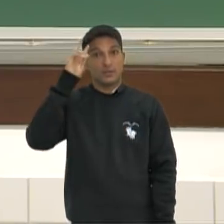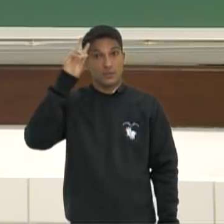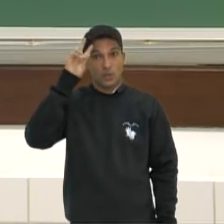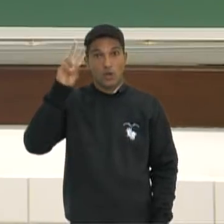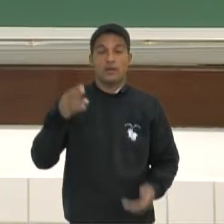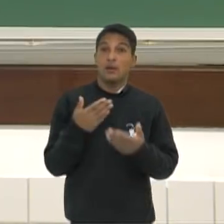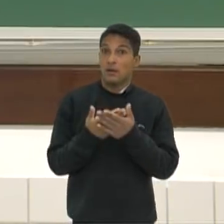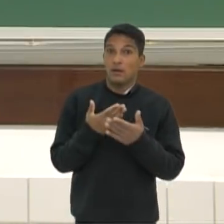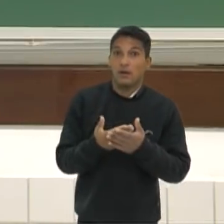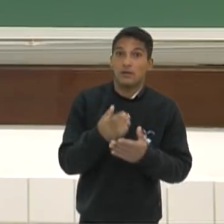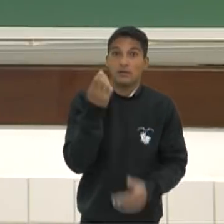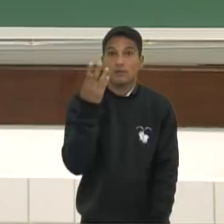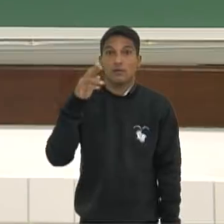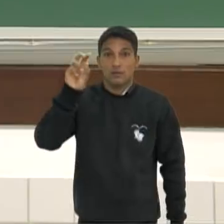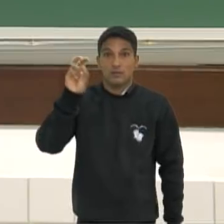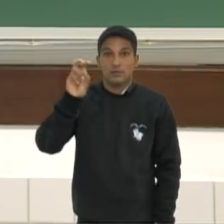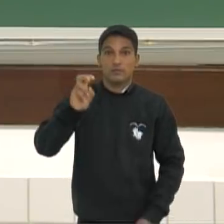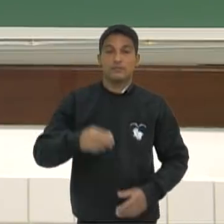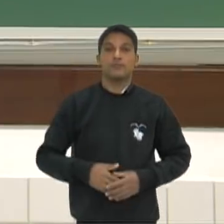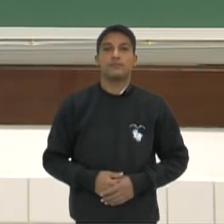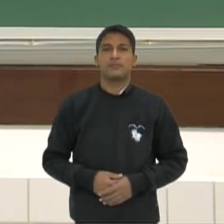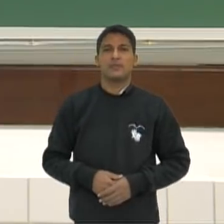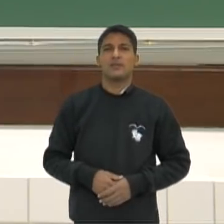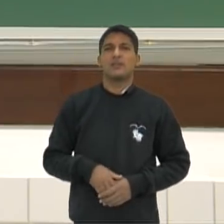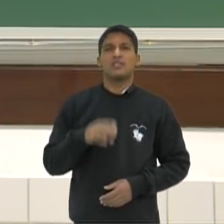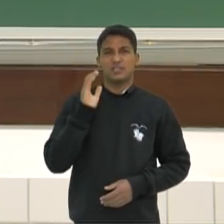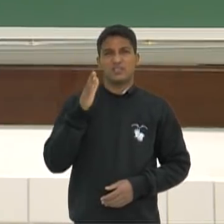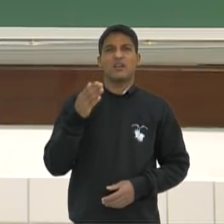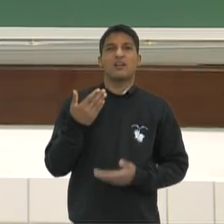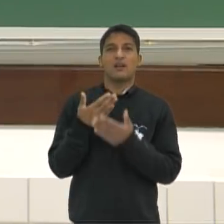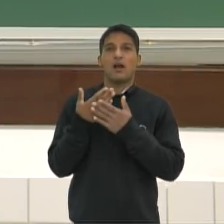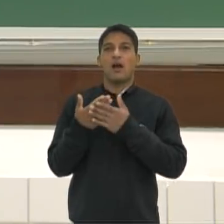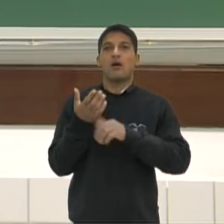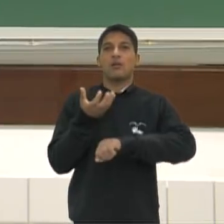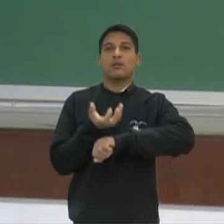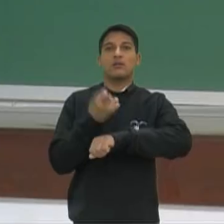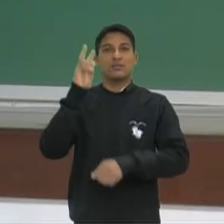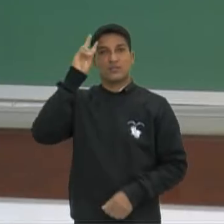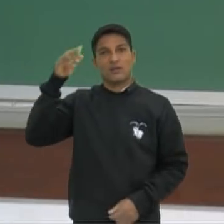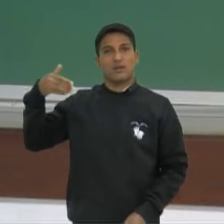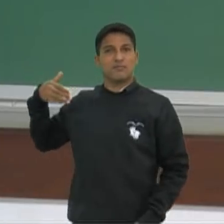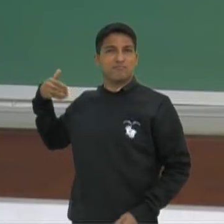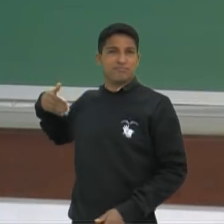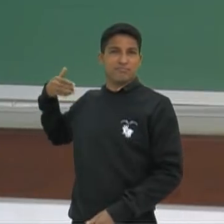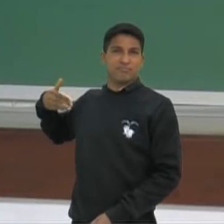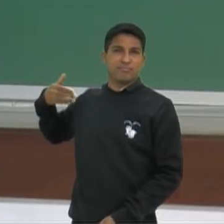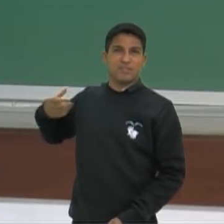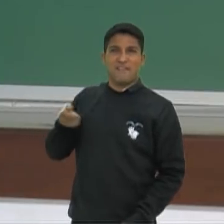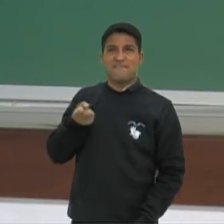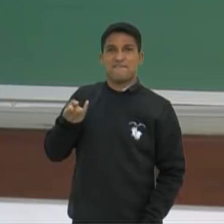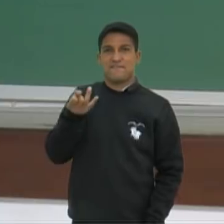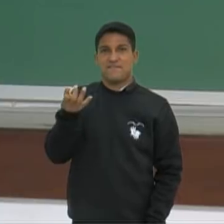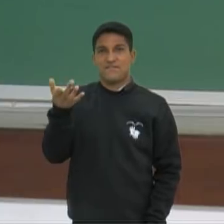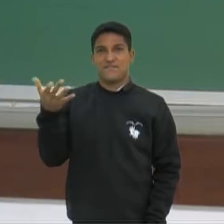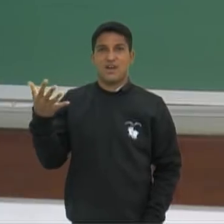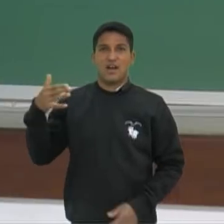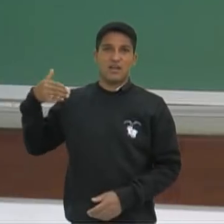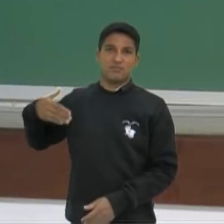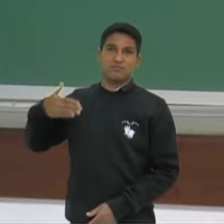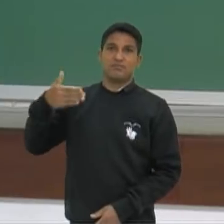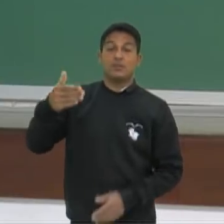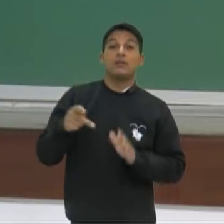45. A gente está vindo aí já de várias aulas que a gente está falando sobre a Idade Média, uma